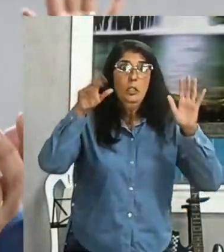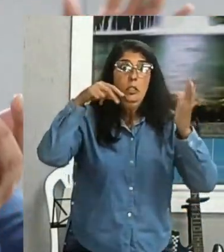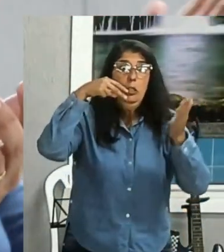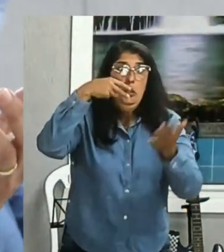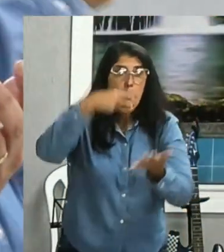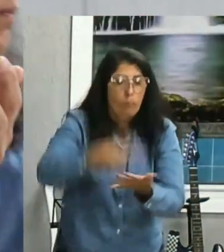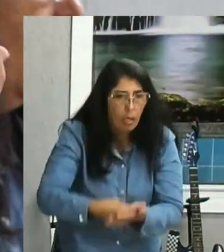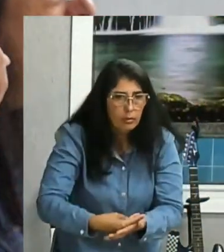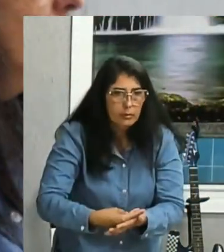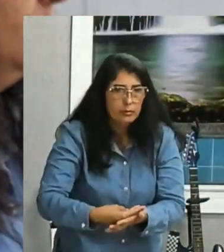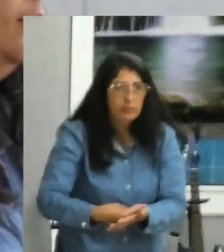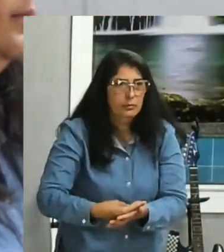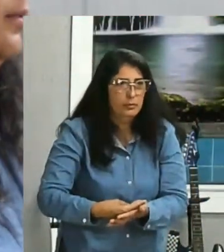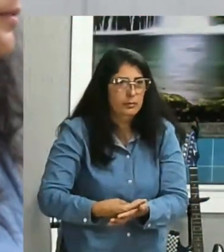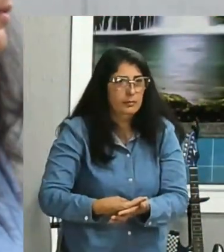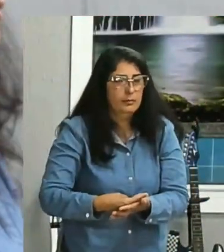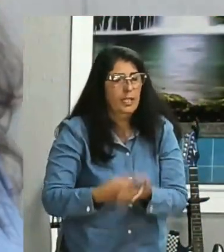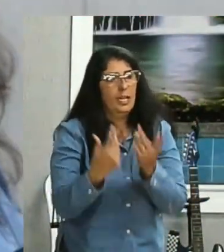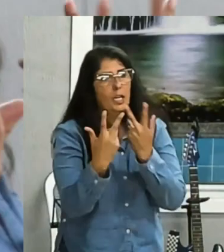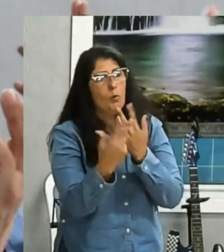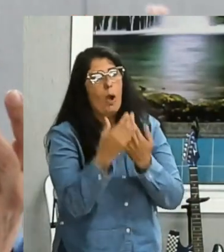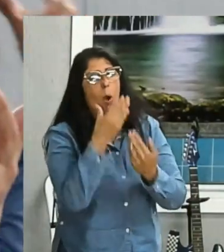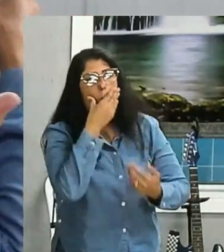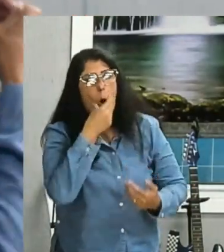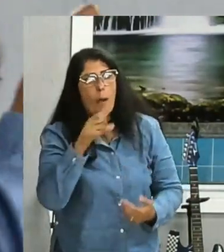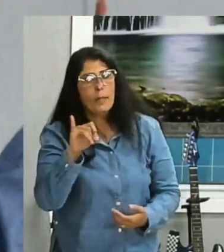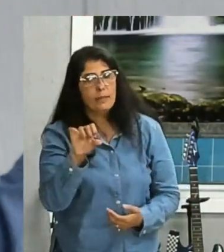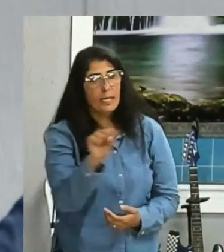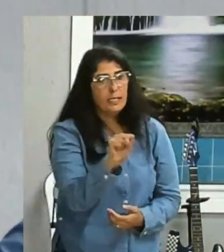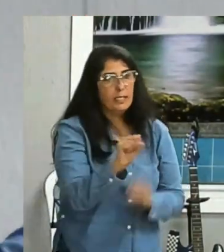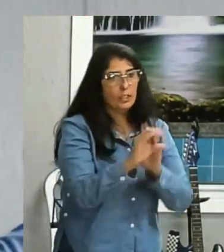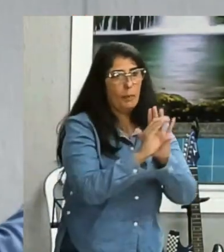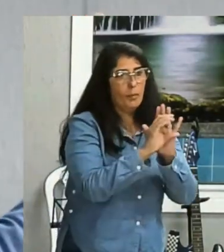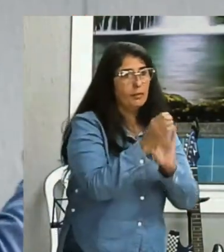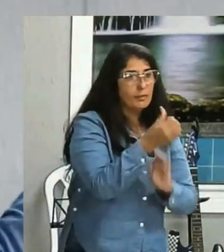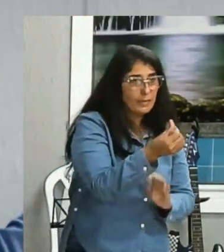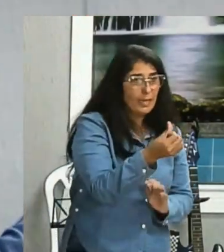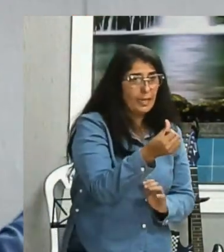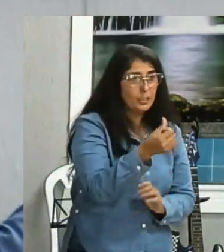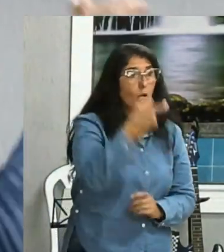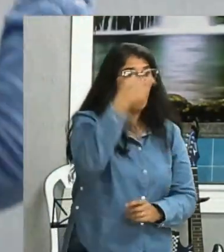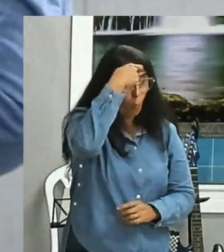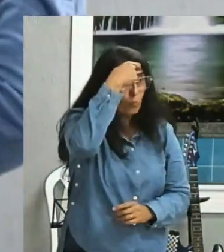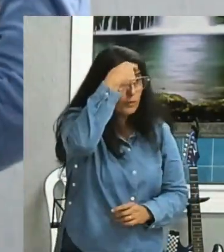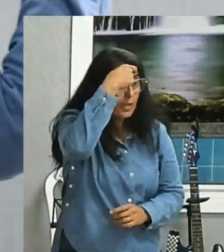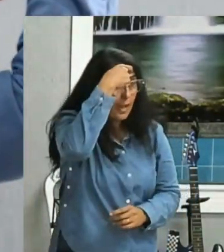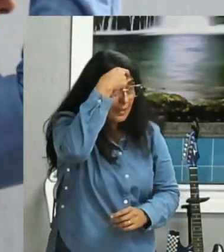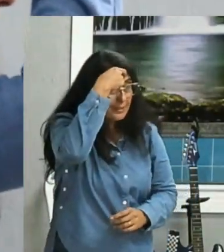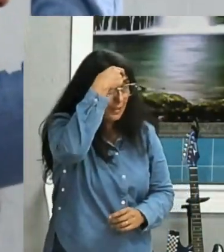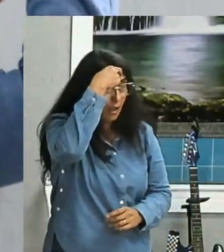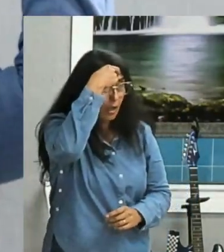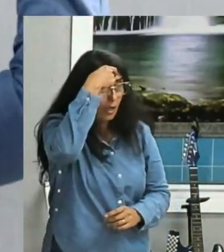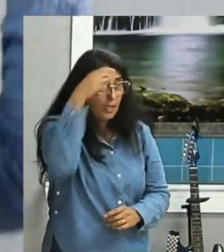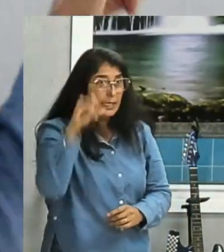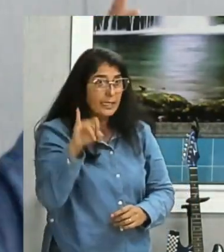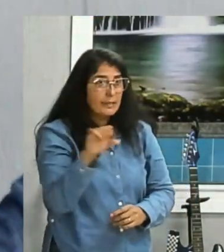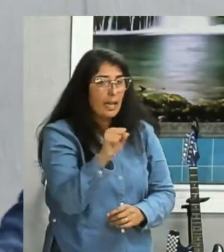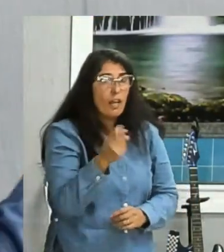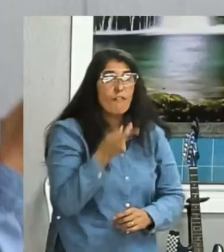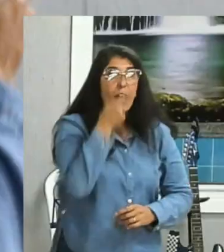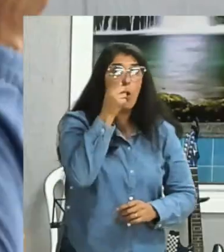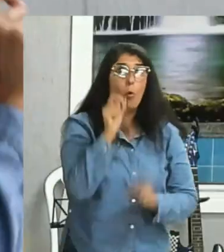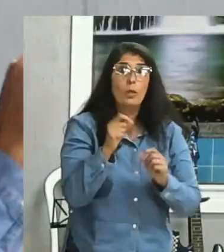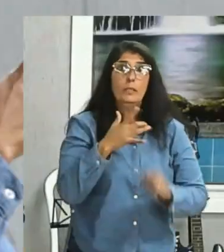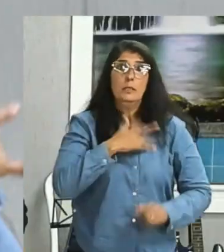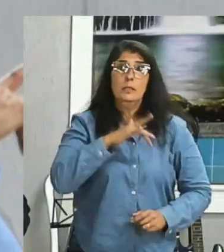Isaías, quando teve a visão do Senhor, Isaías capítulo 6, ele teve consciência: ai de mim, que